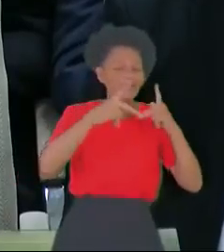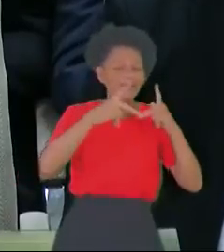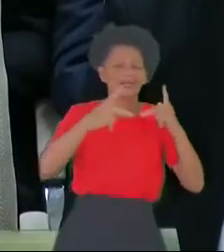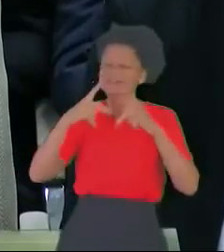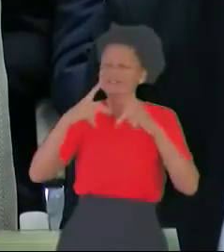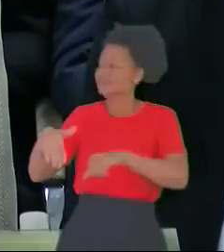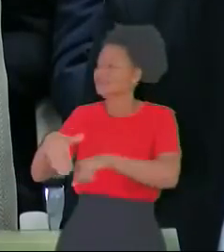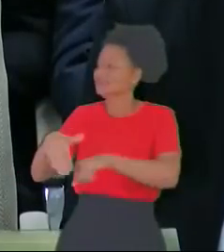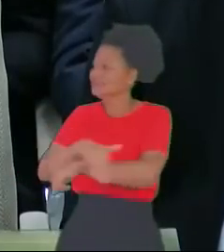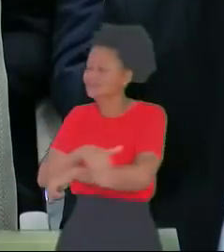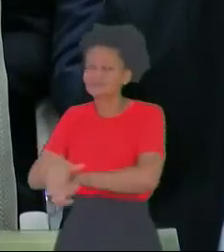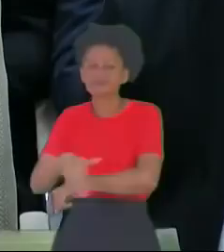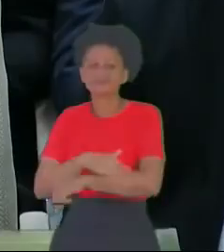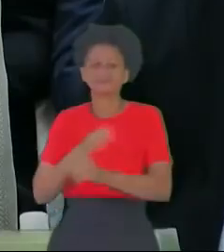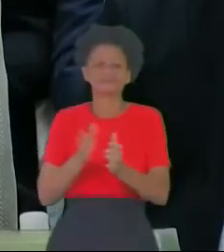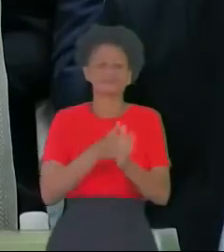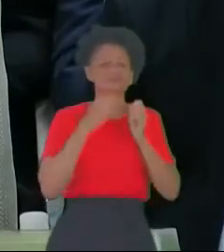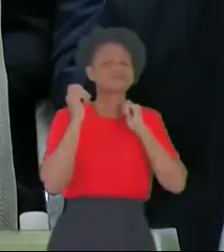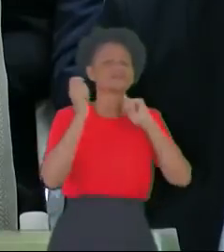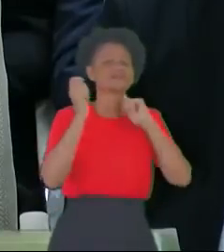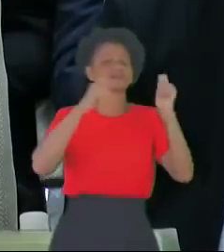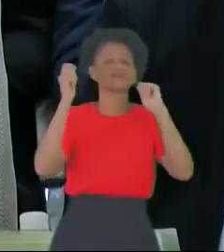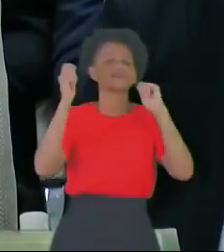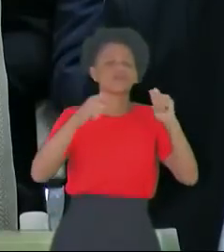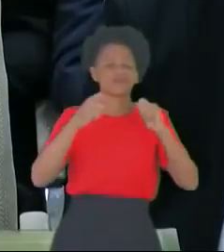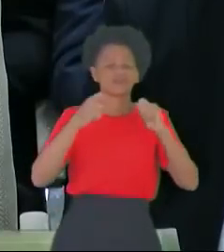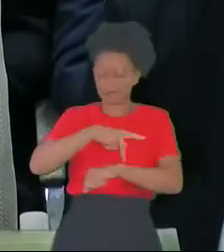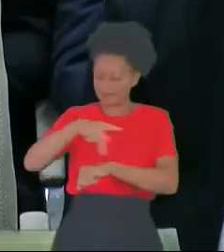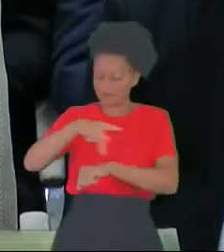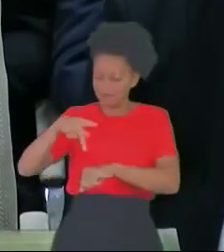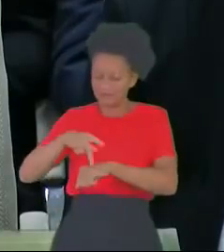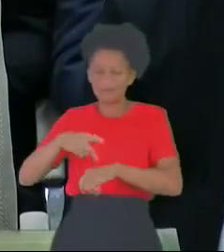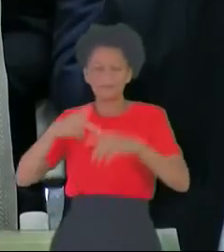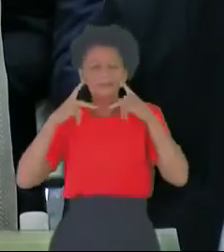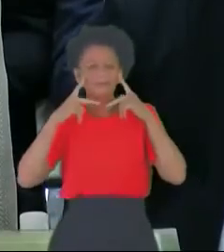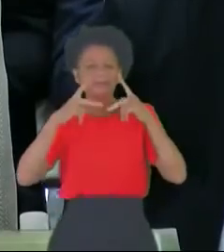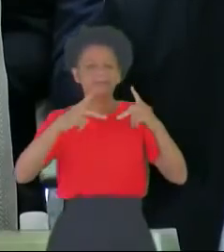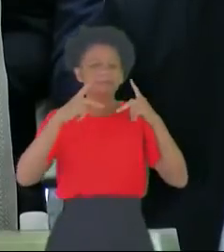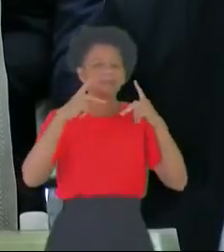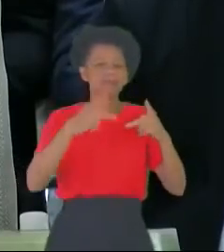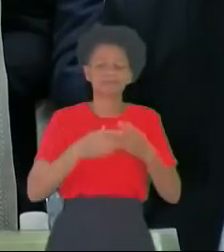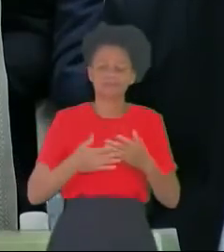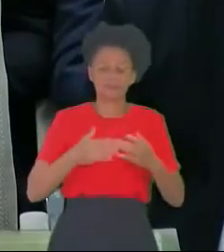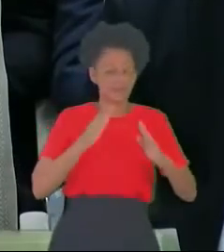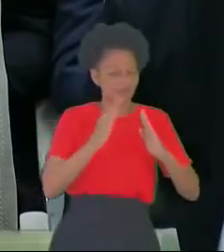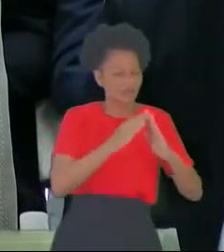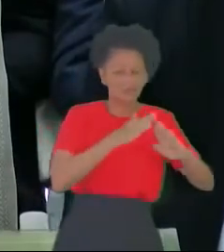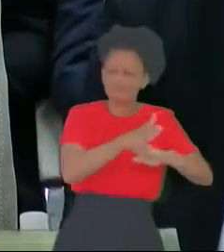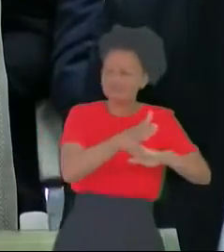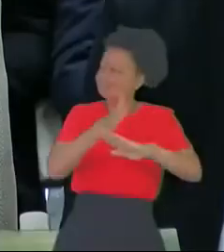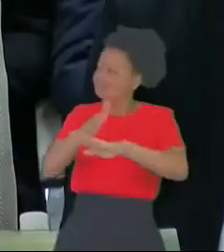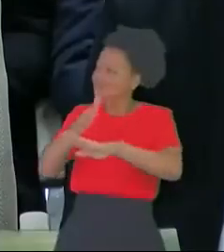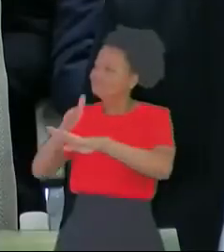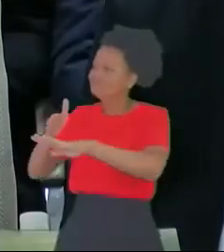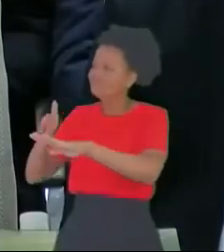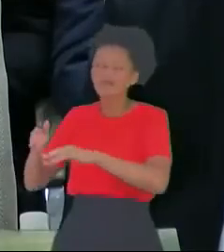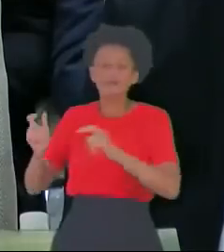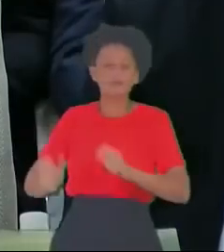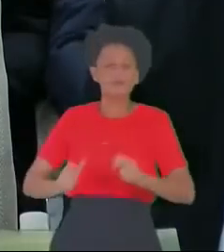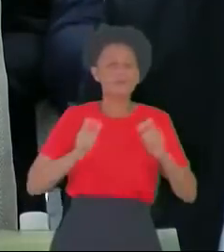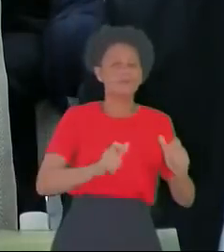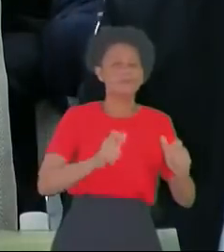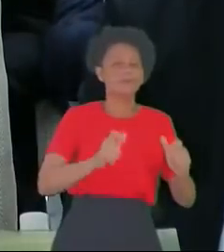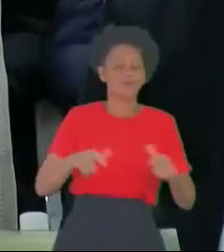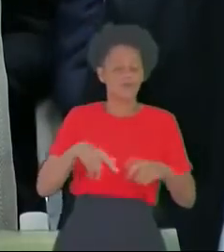rua, aleluia, nas praças, de casa em casa? Onde estão? Onde estão? Onde estão as pessoas